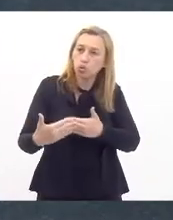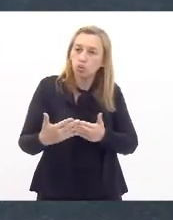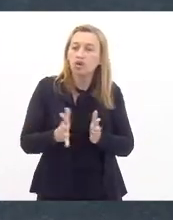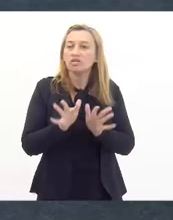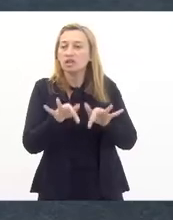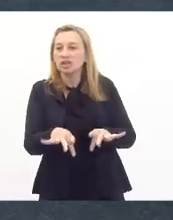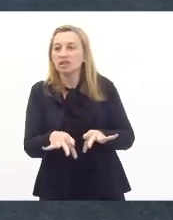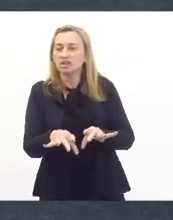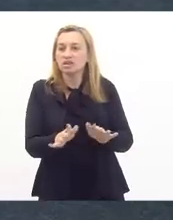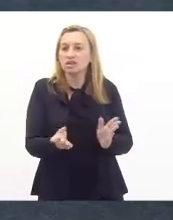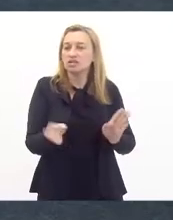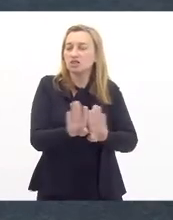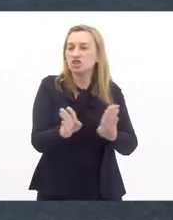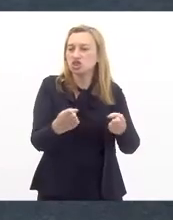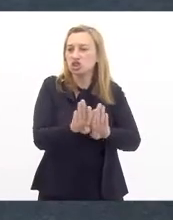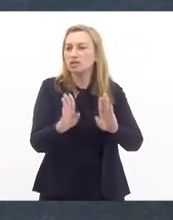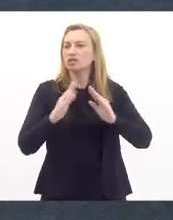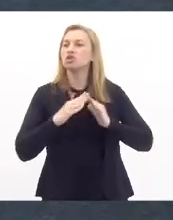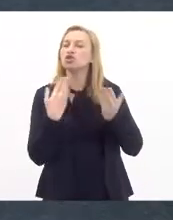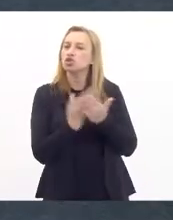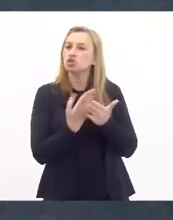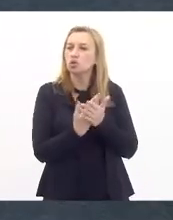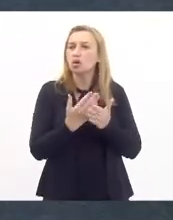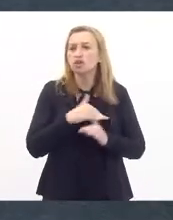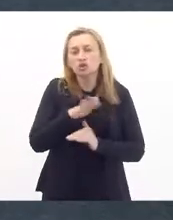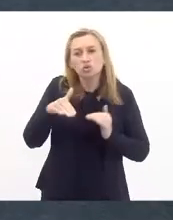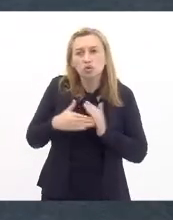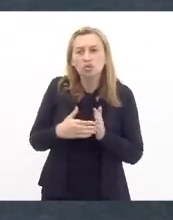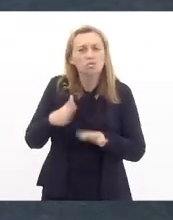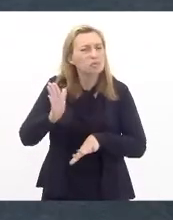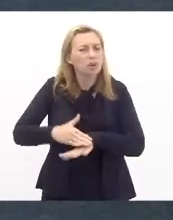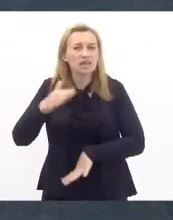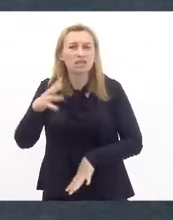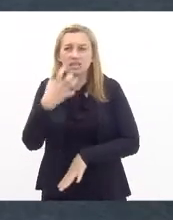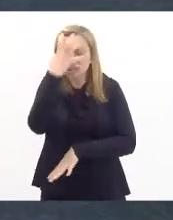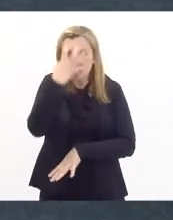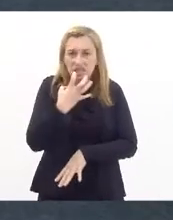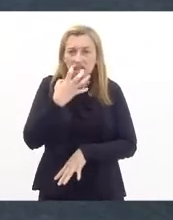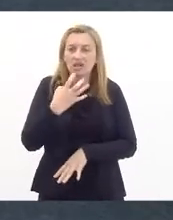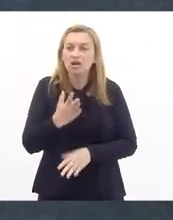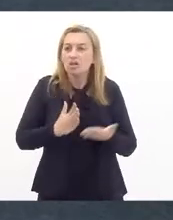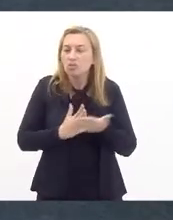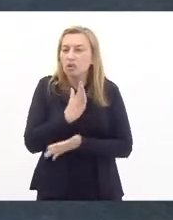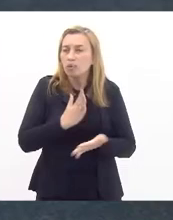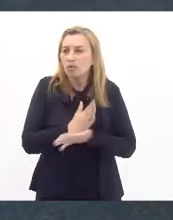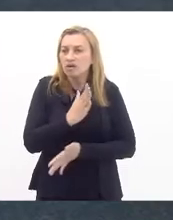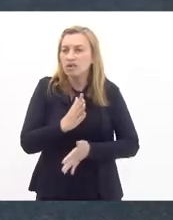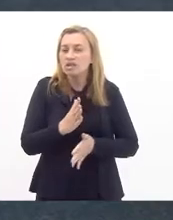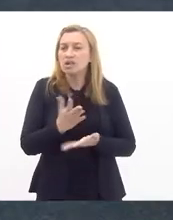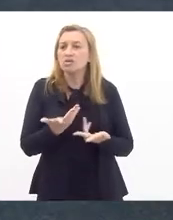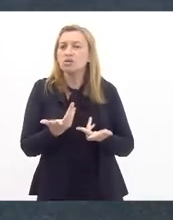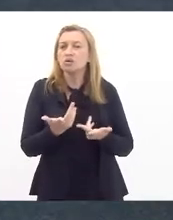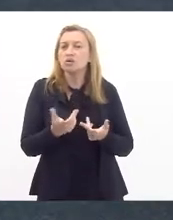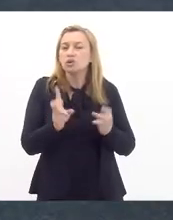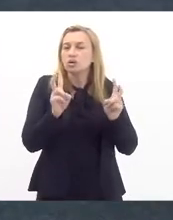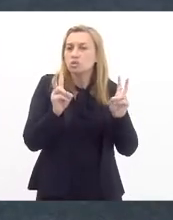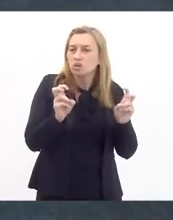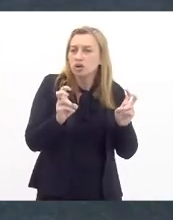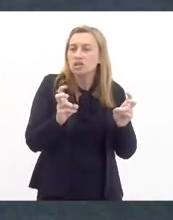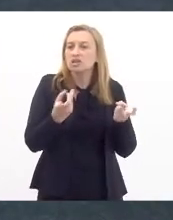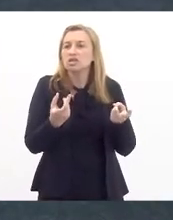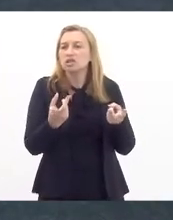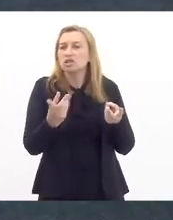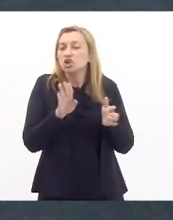fechamento de turmas turmas e escolas em e foi ainda mais agravado com a aprovação do regime onde a